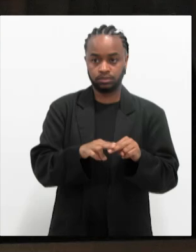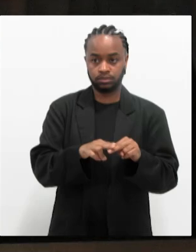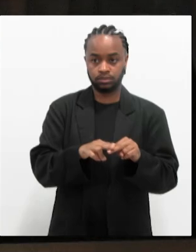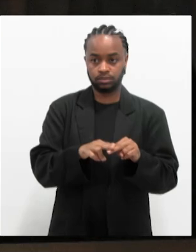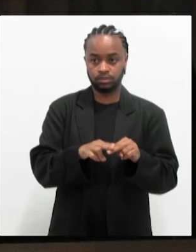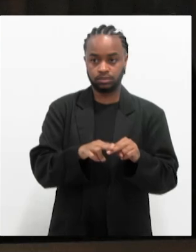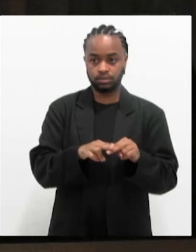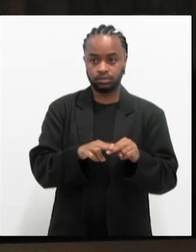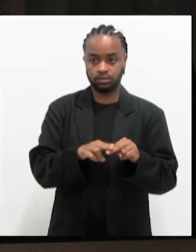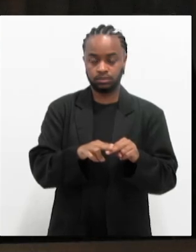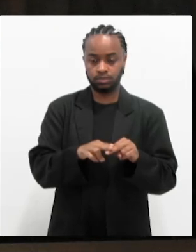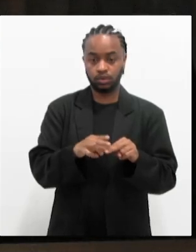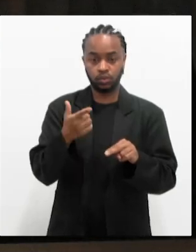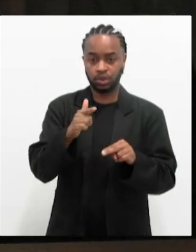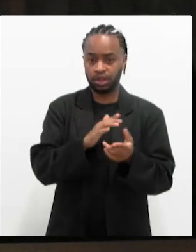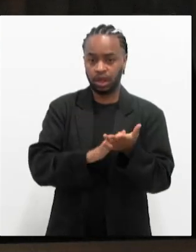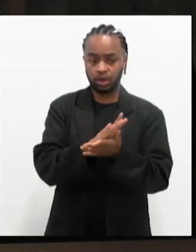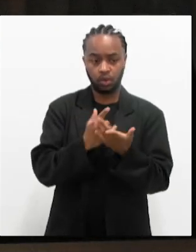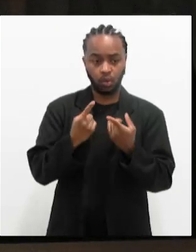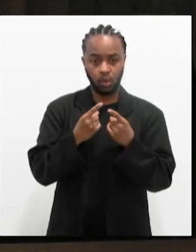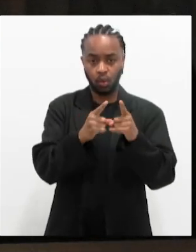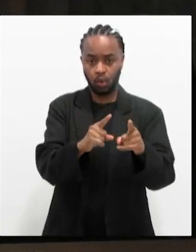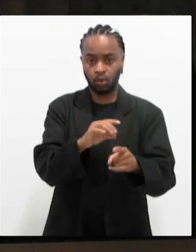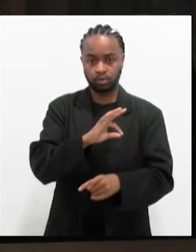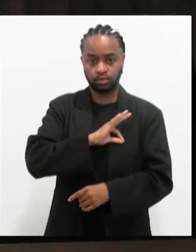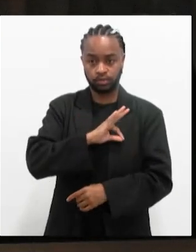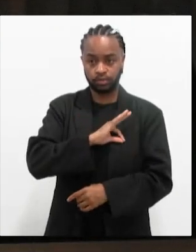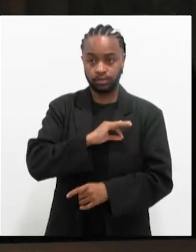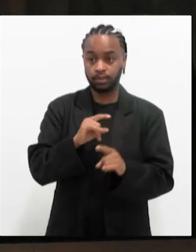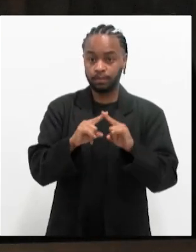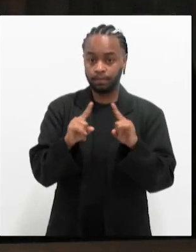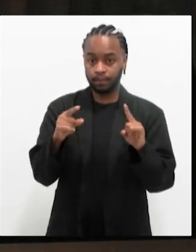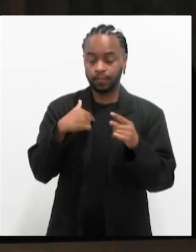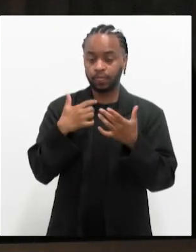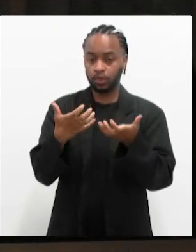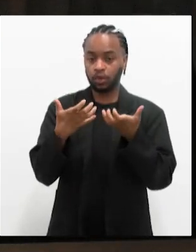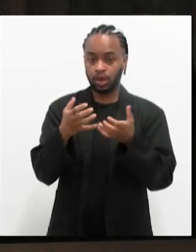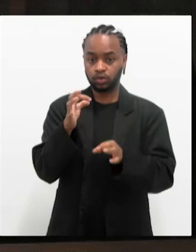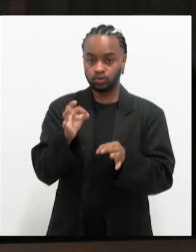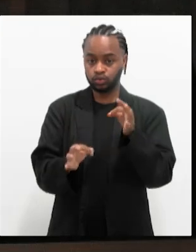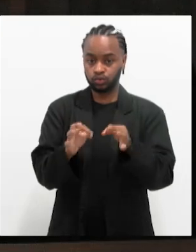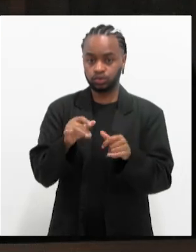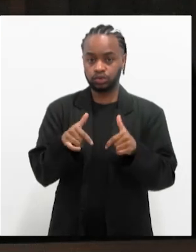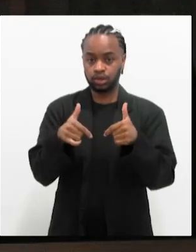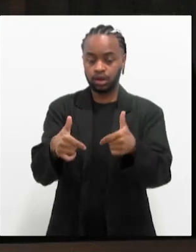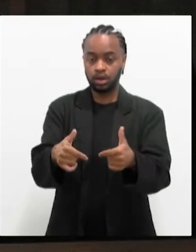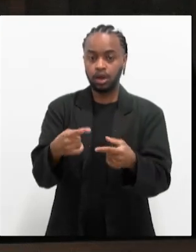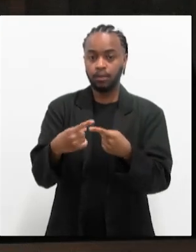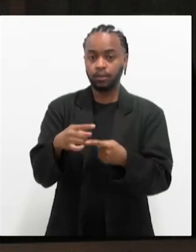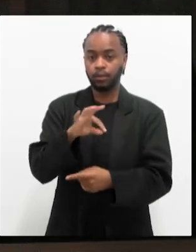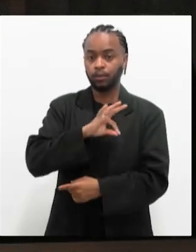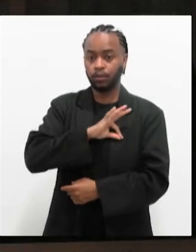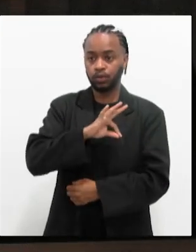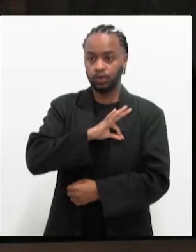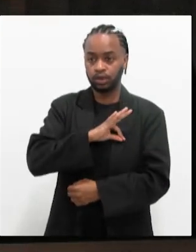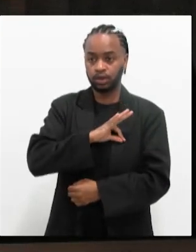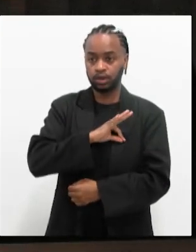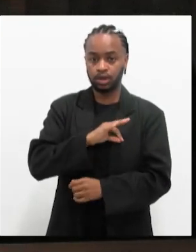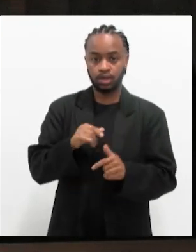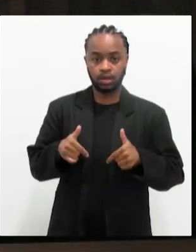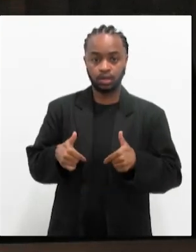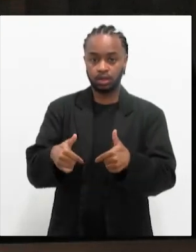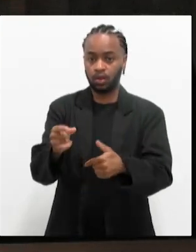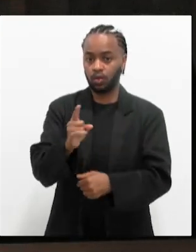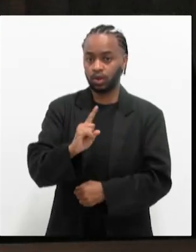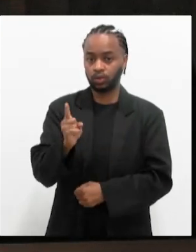das autoridades. Mas mesmo assim quero fazer justiça. Os policiais não